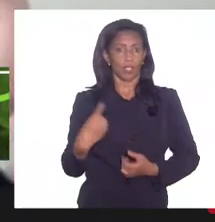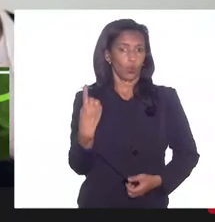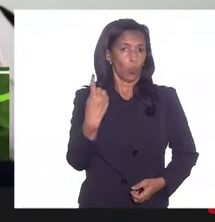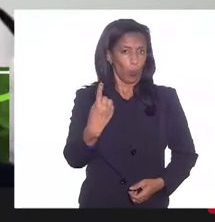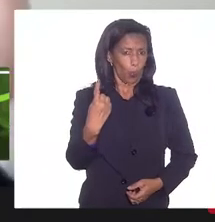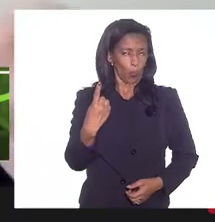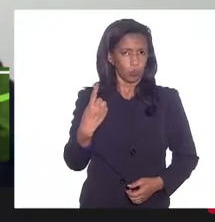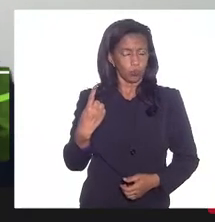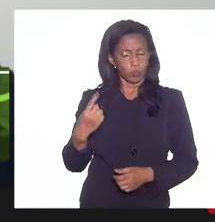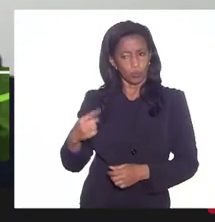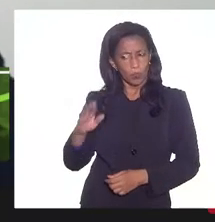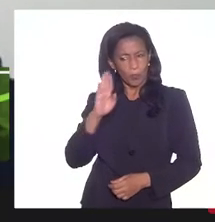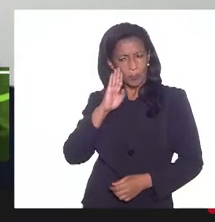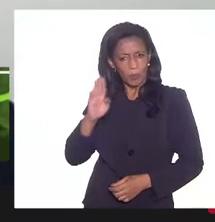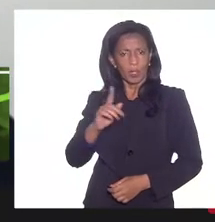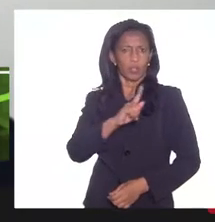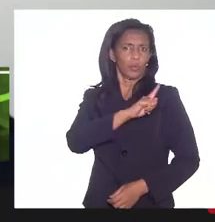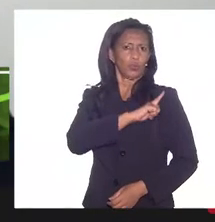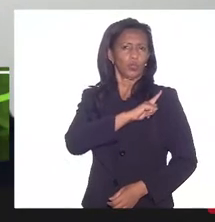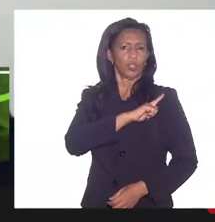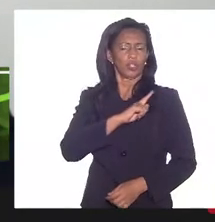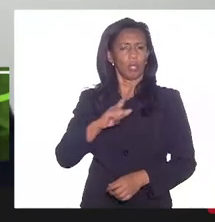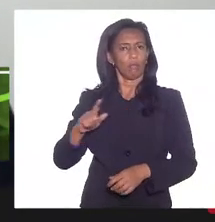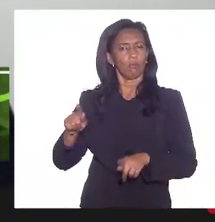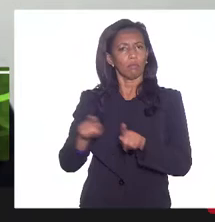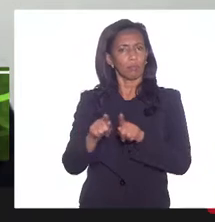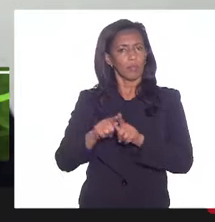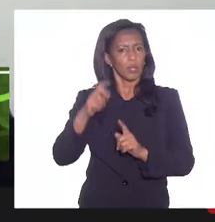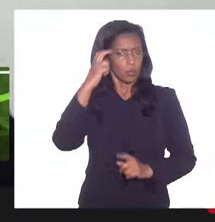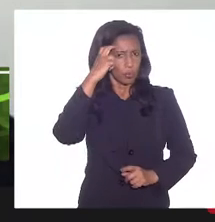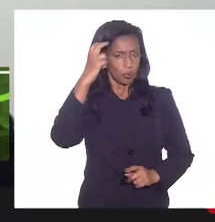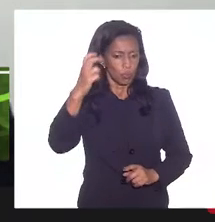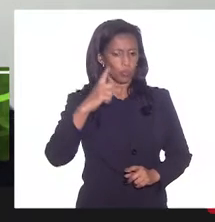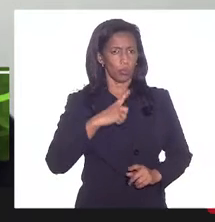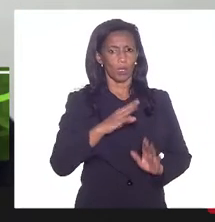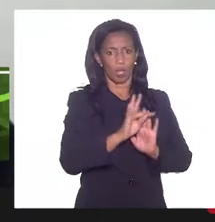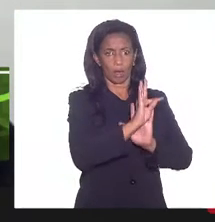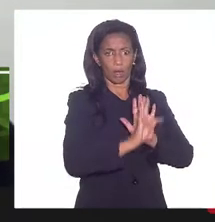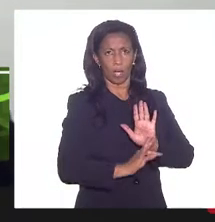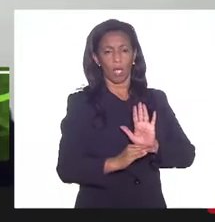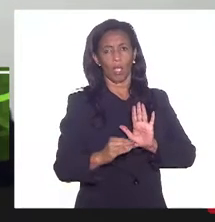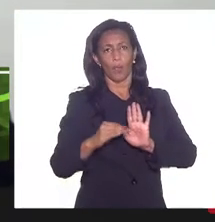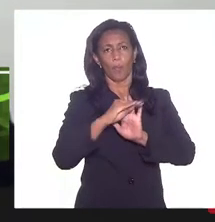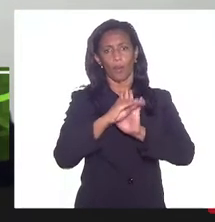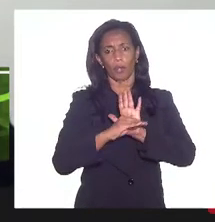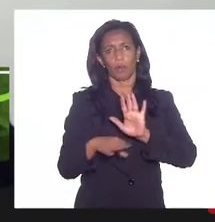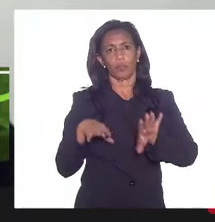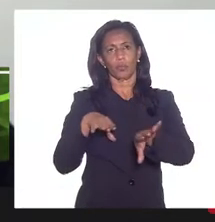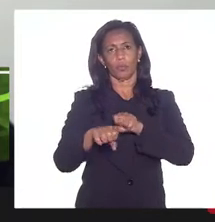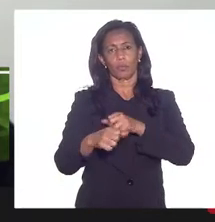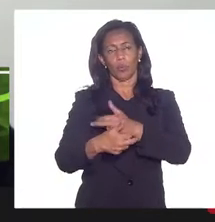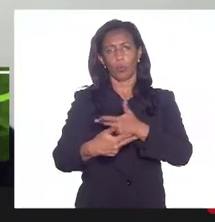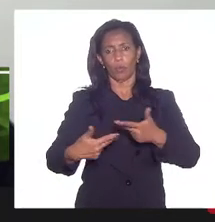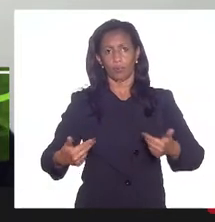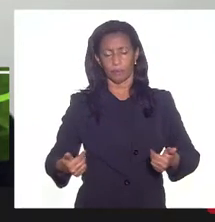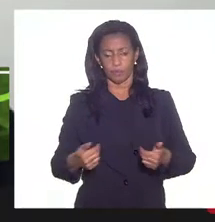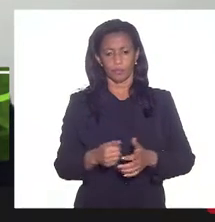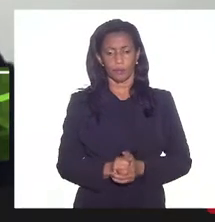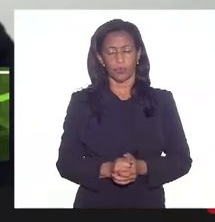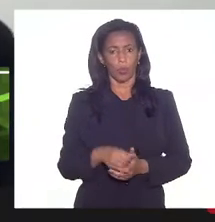gestão, de gestão do sistema estadual de cultura, aparece também textualmente o programa de formação e qualificação